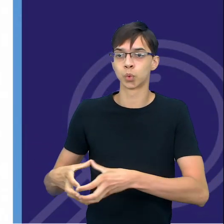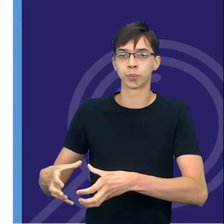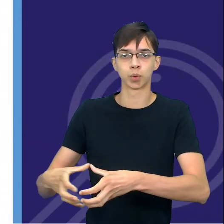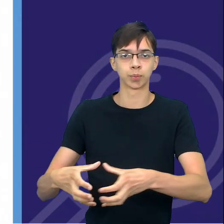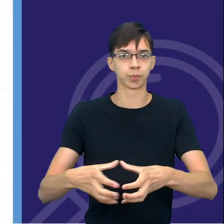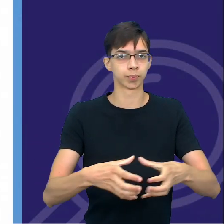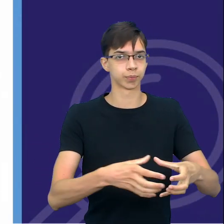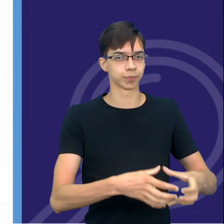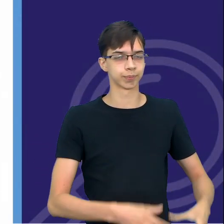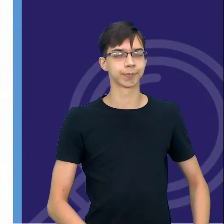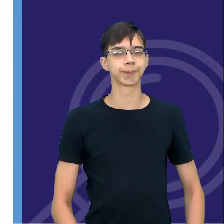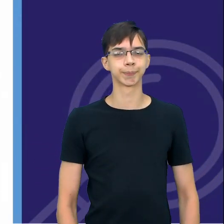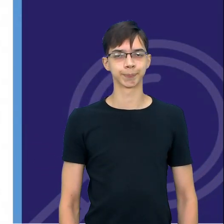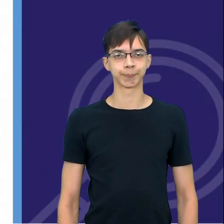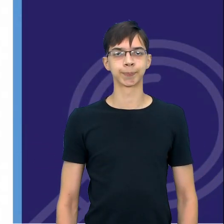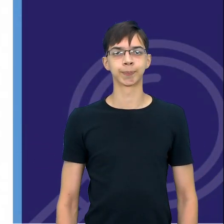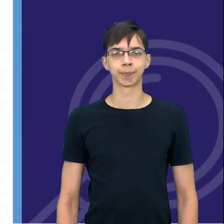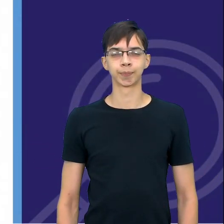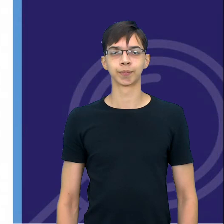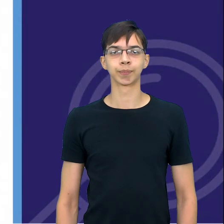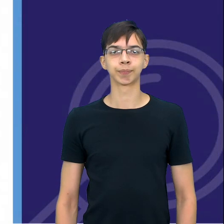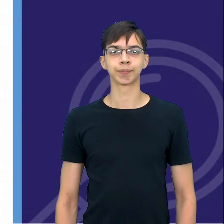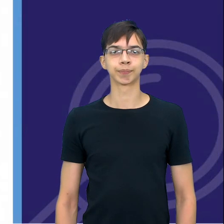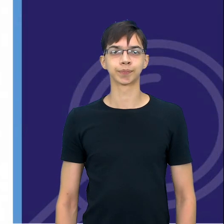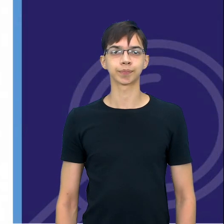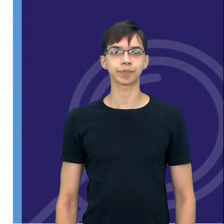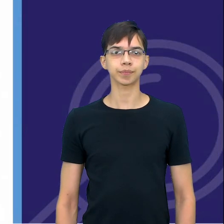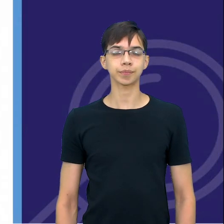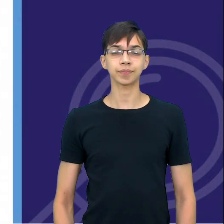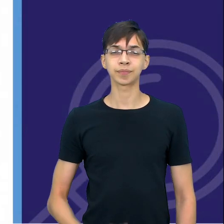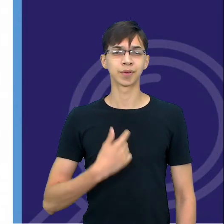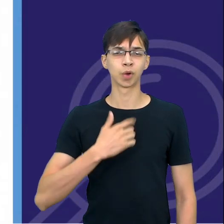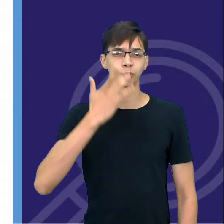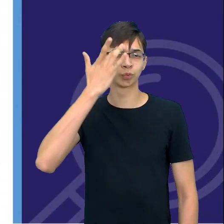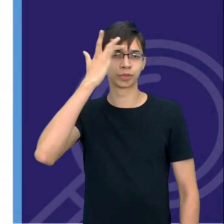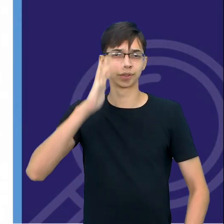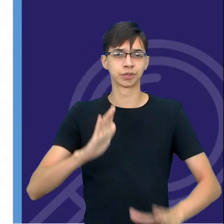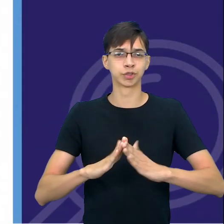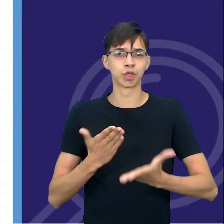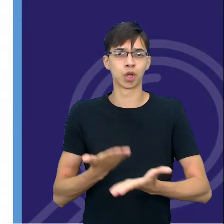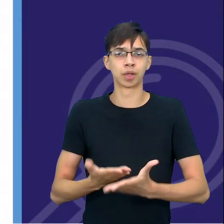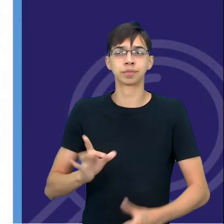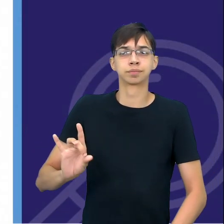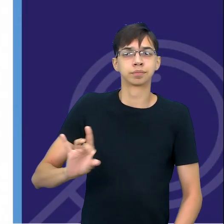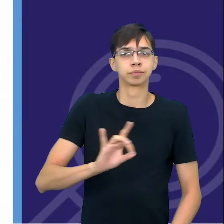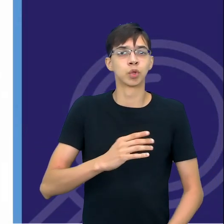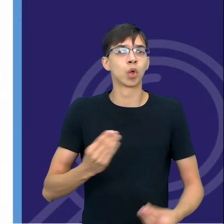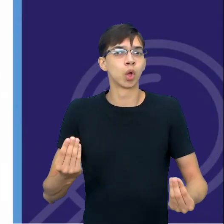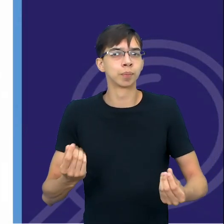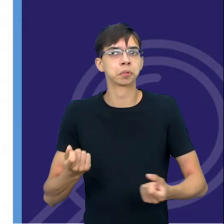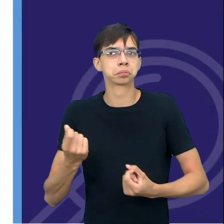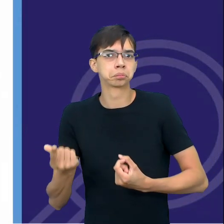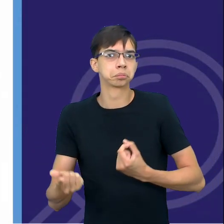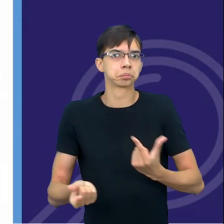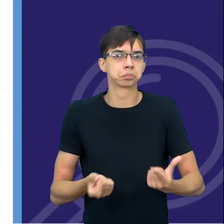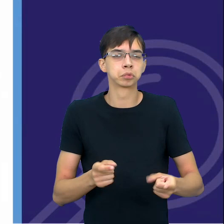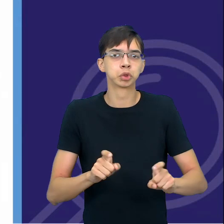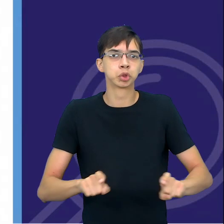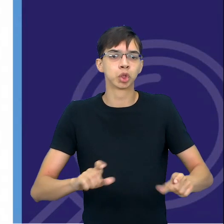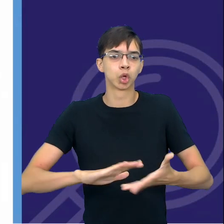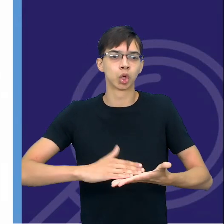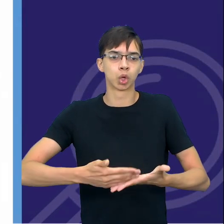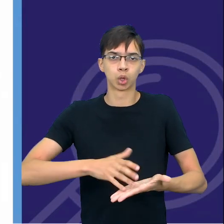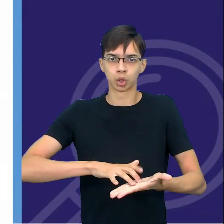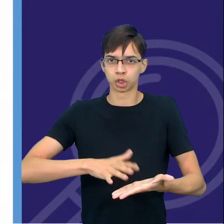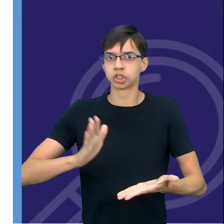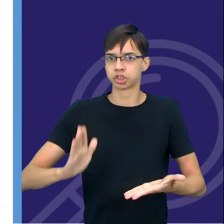né, a impressão desses textos, não sei qual é a disponibilidade de cada escola, chegaram alguns notebooks, né, em algumas escolas, e aí